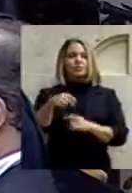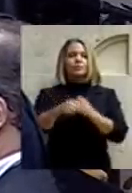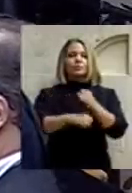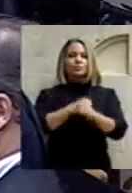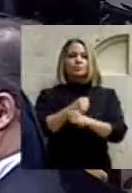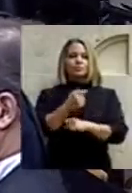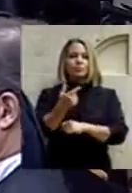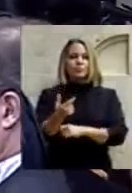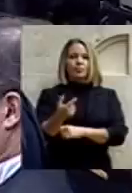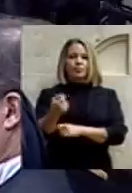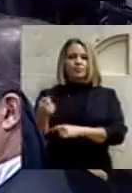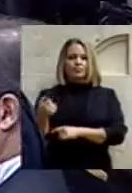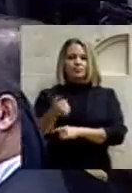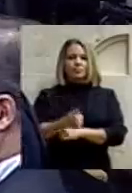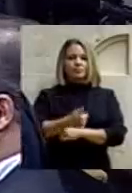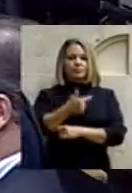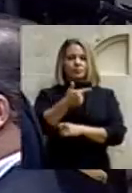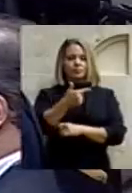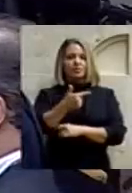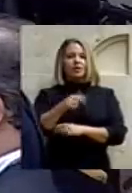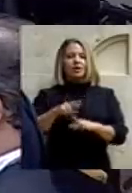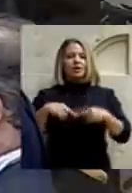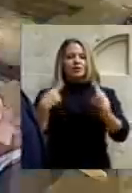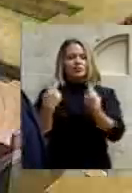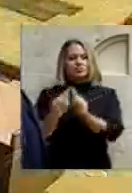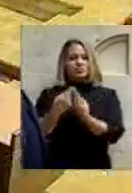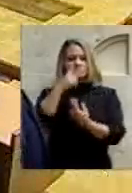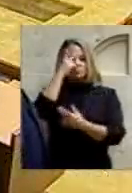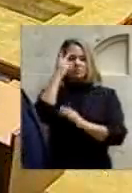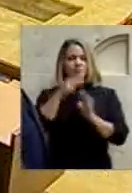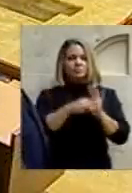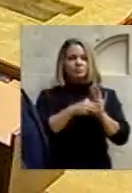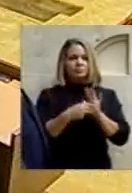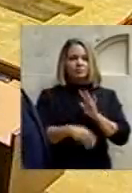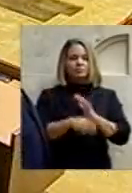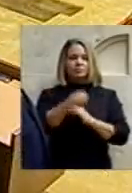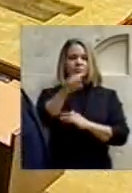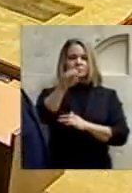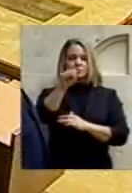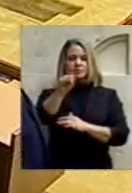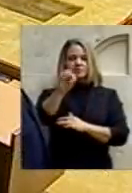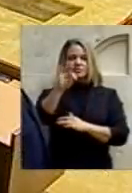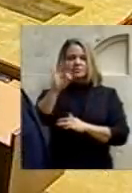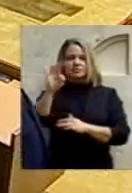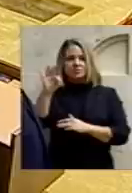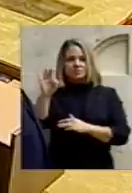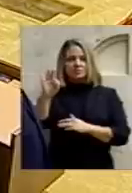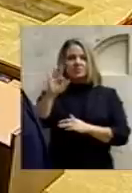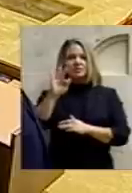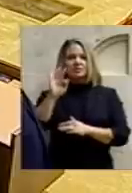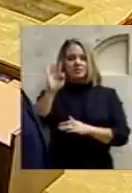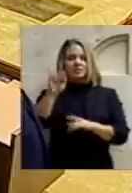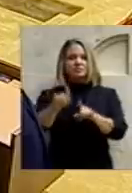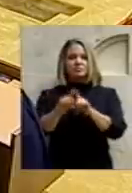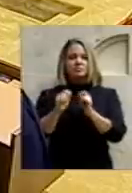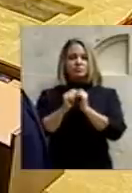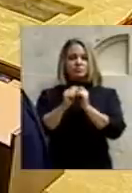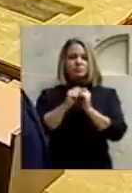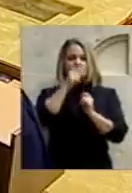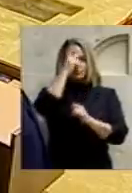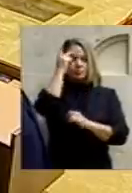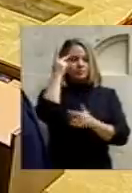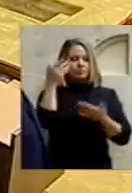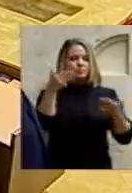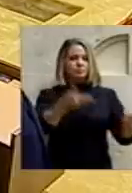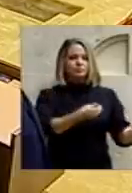de 2012, reuniram-se os senhores membros do Supremo Tribunal Federal, presente Sua Excelência o